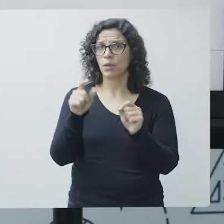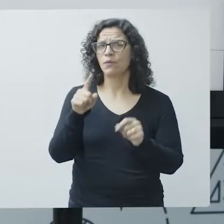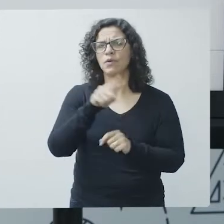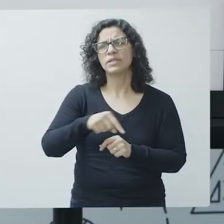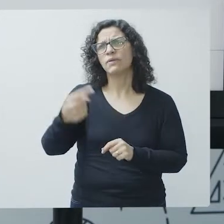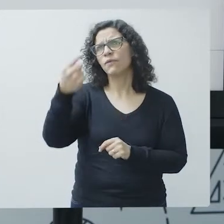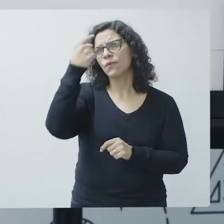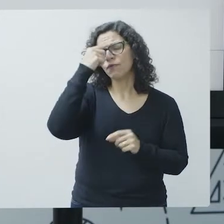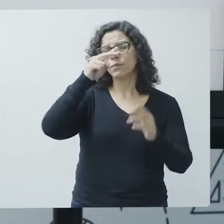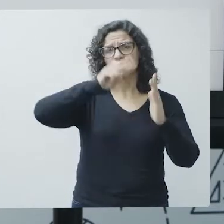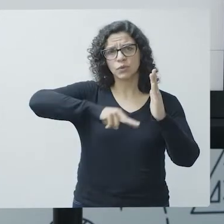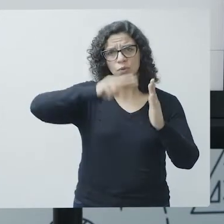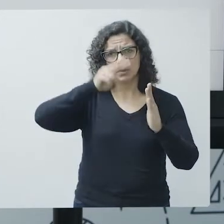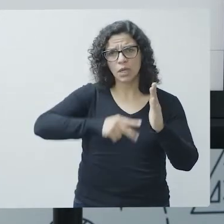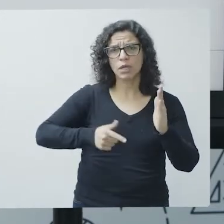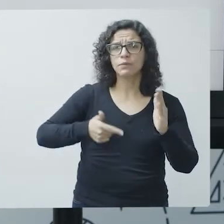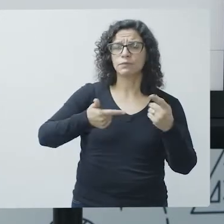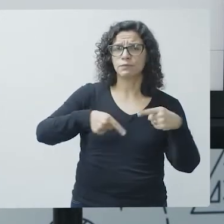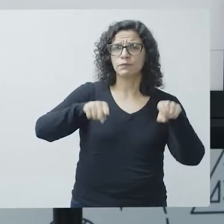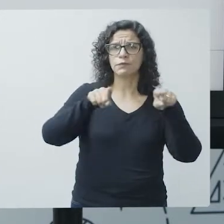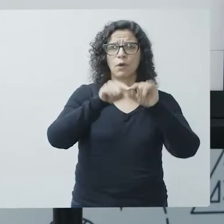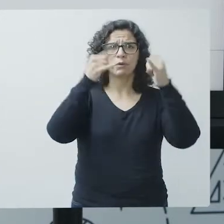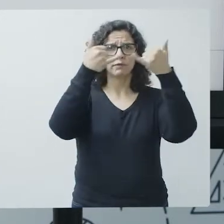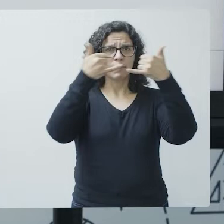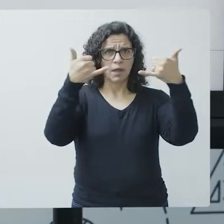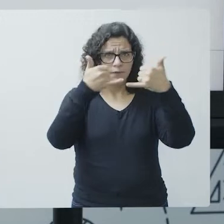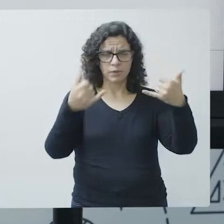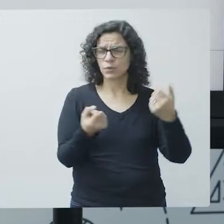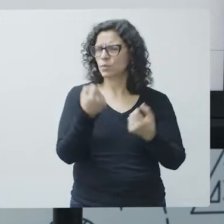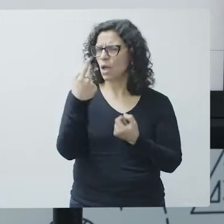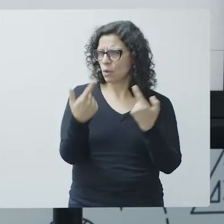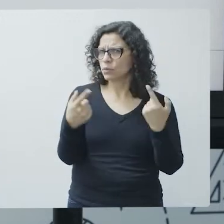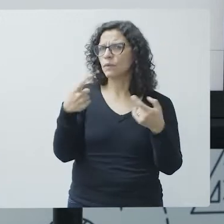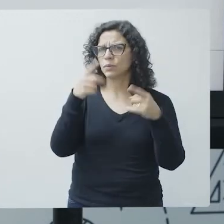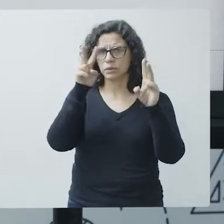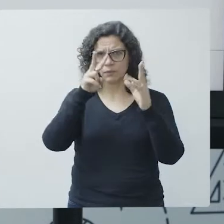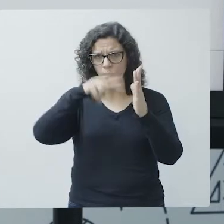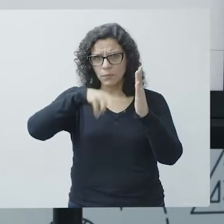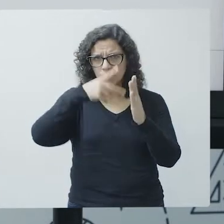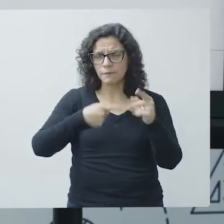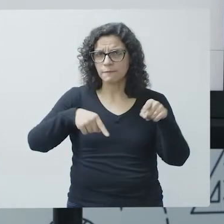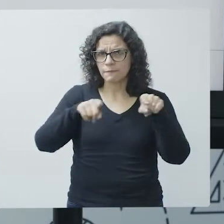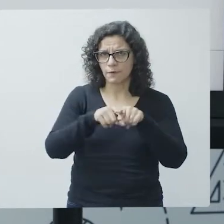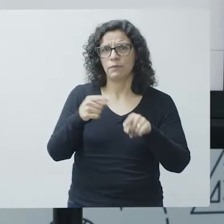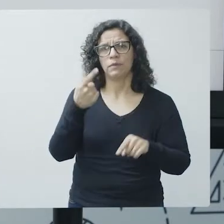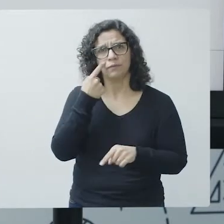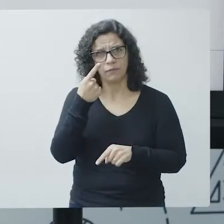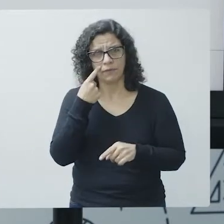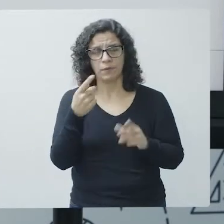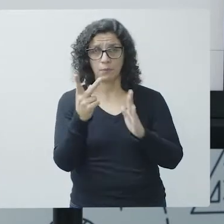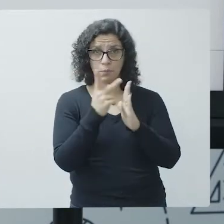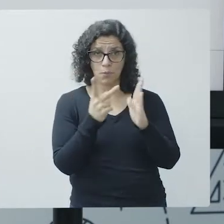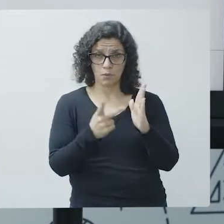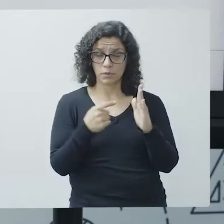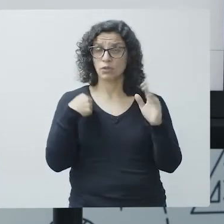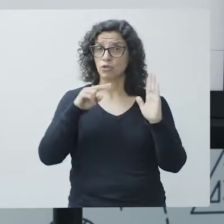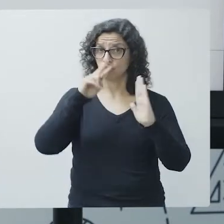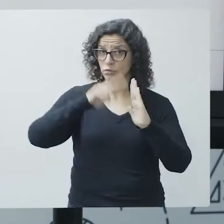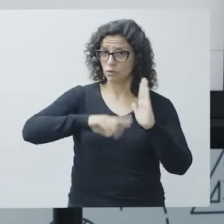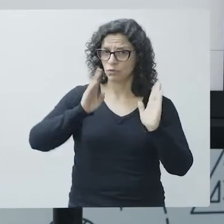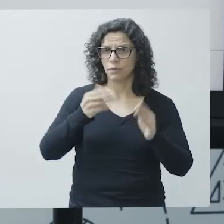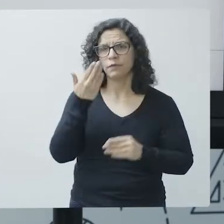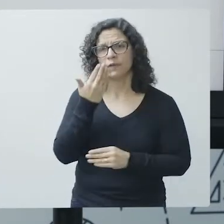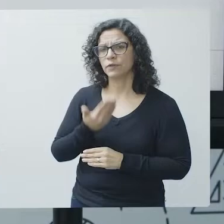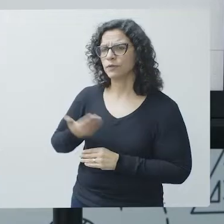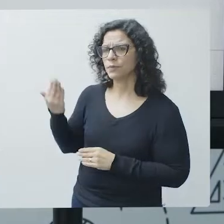nós vamos reler alguns versos. Só alguns versos, nós vamos fazer a releitura desse poema que nós já lemos.